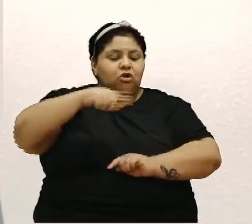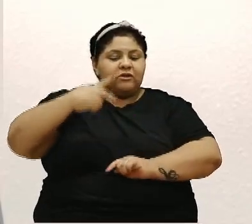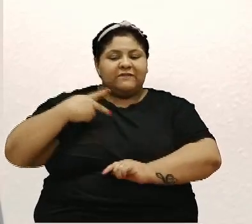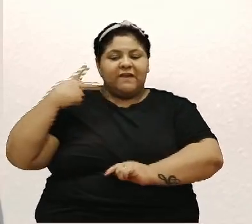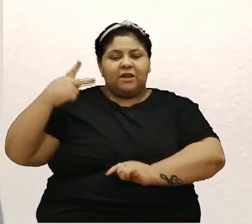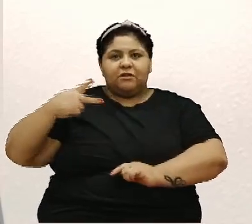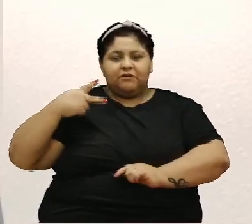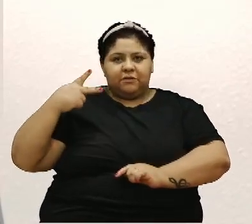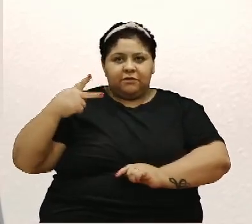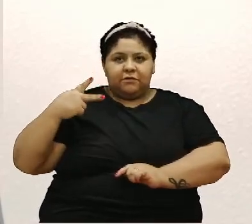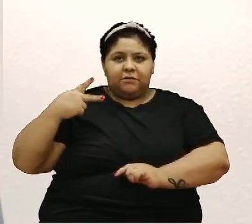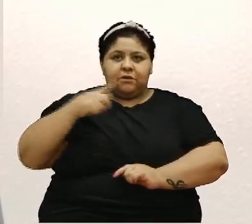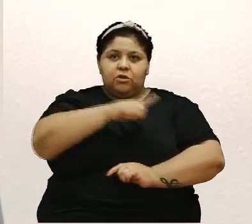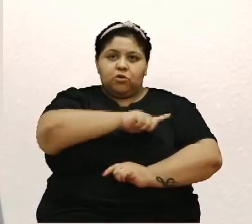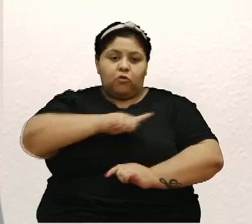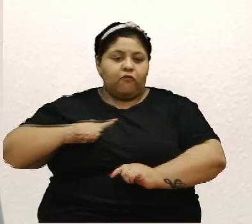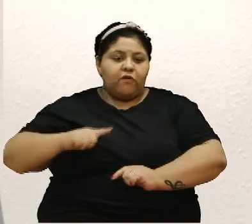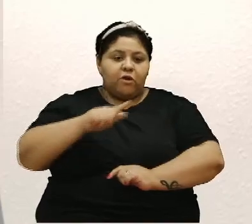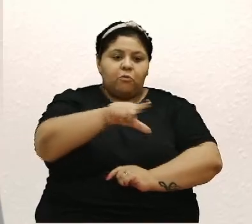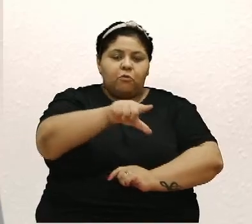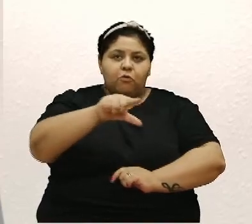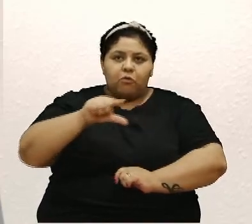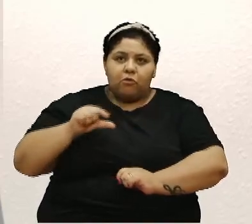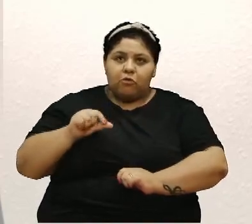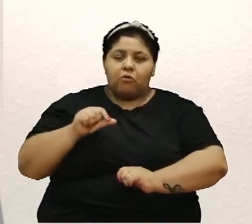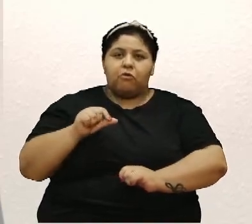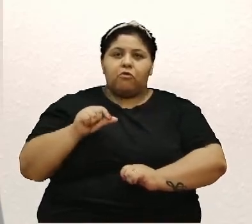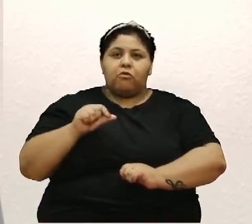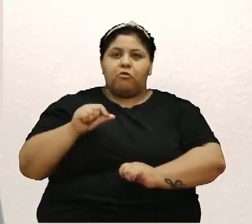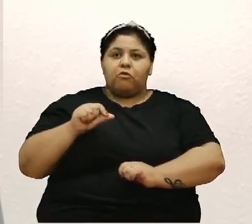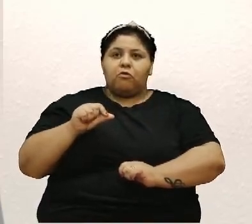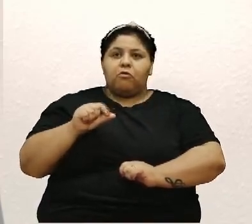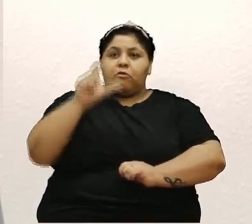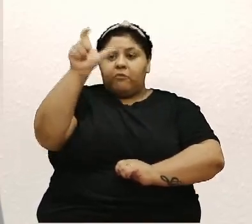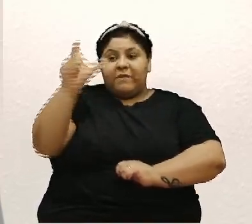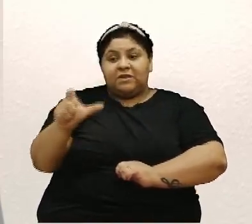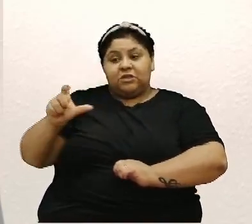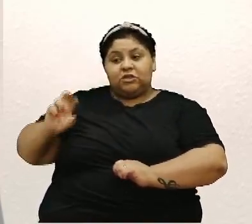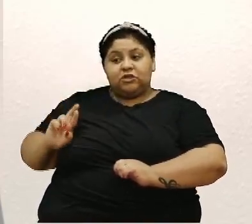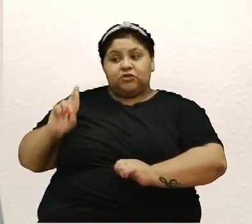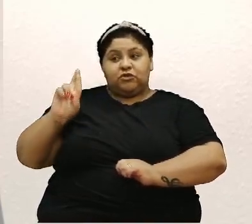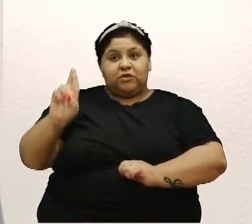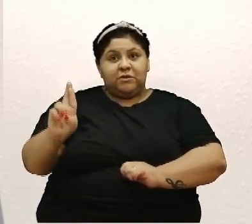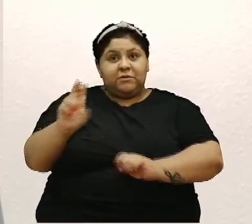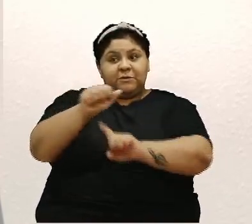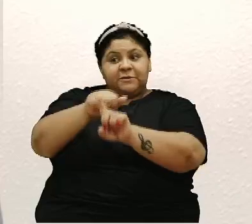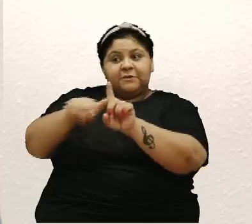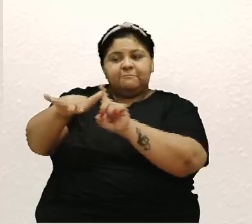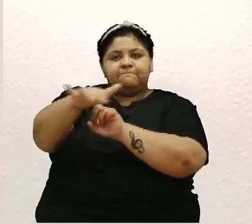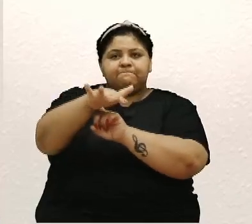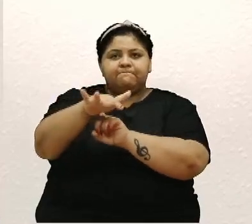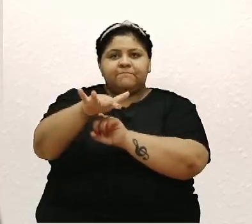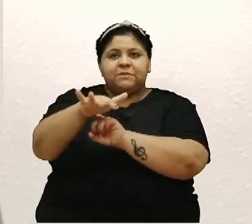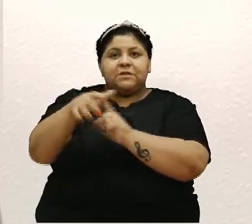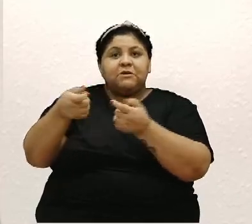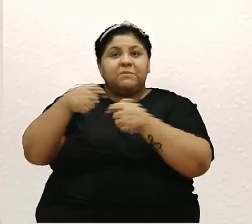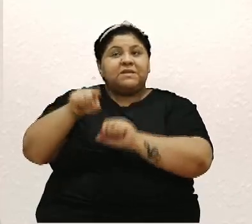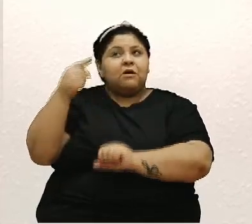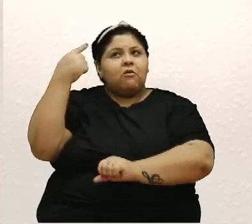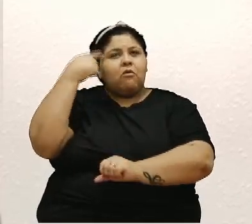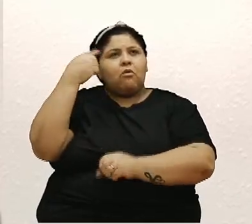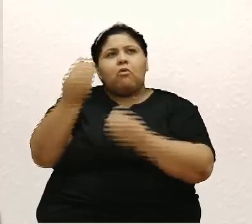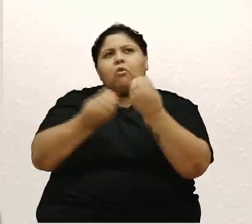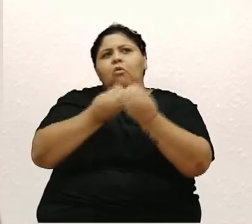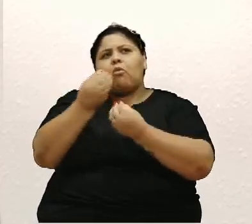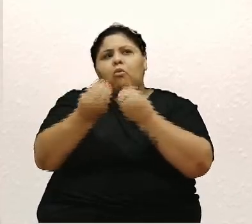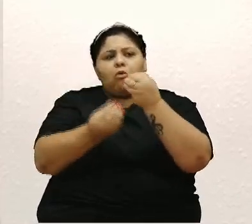aqui, e o governo eleito, né, parlamentares, pessoas que estão representando os interesses da sociedade, precisamos pensar como que a